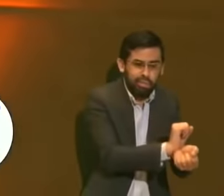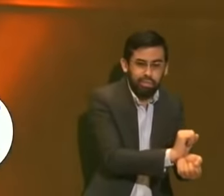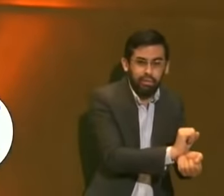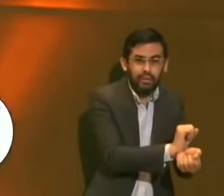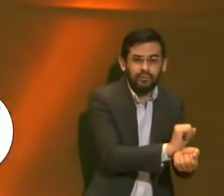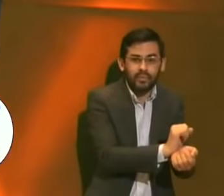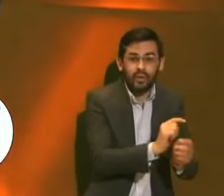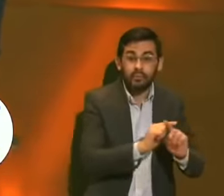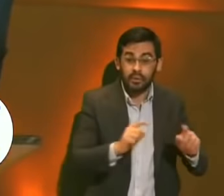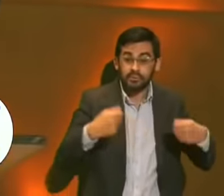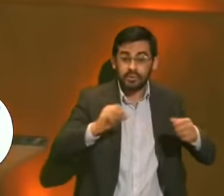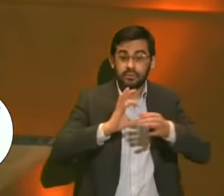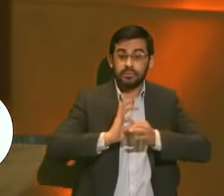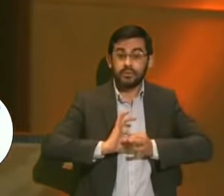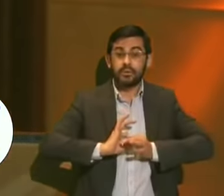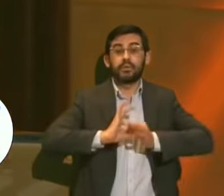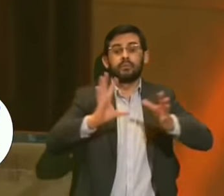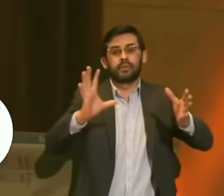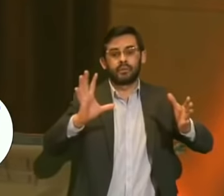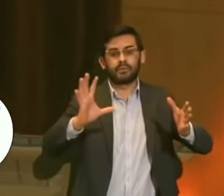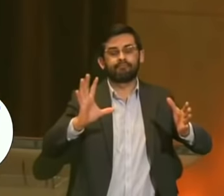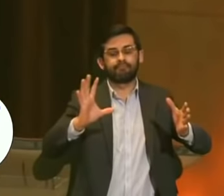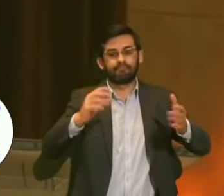Mas precisa de libertação.